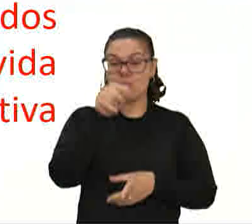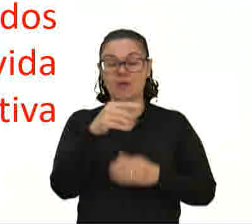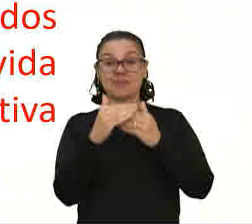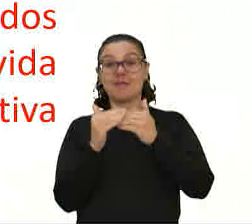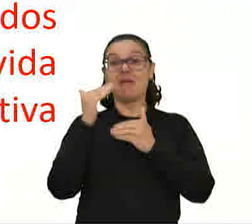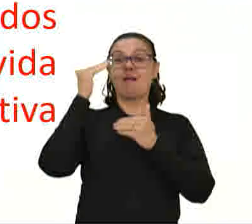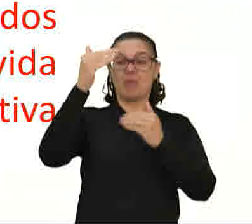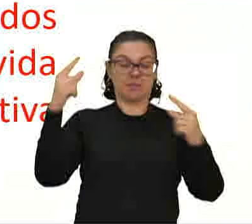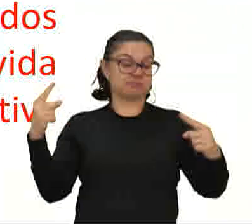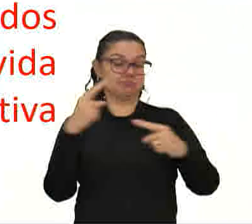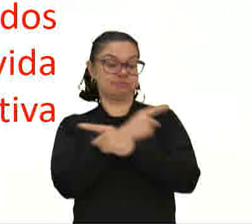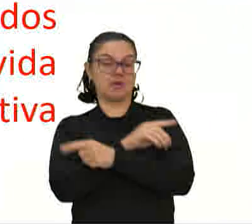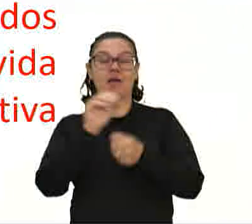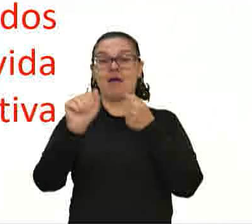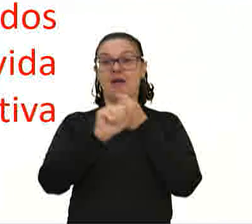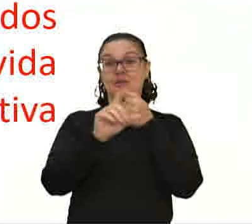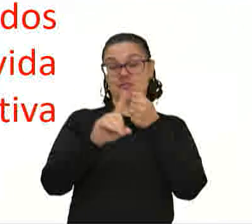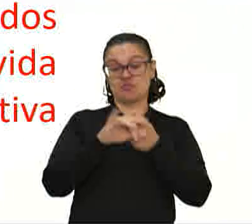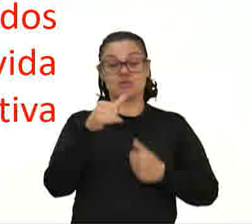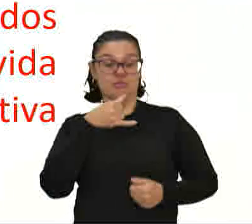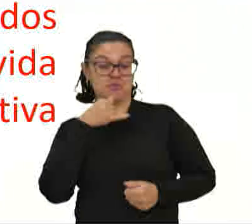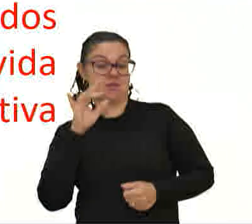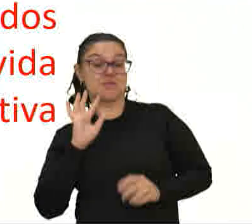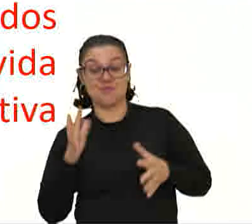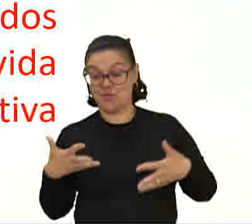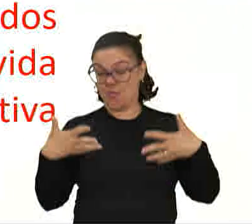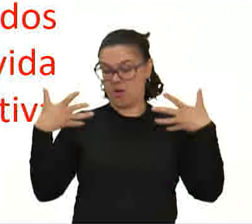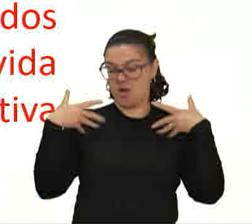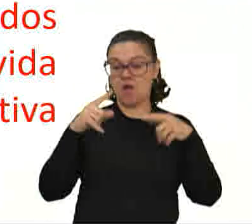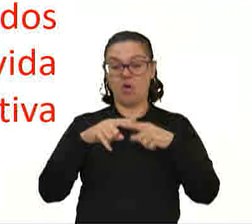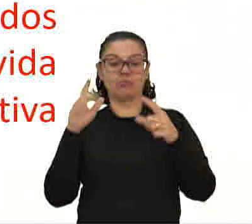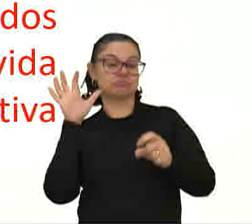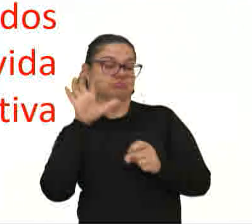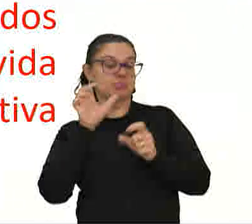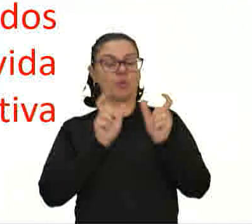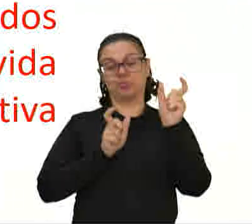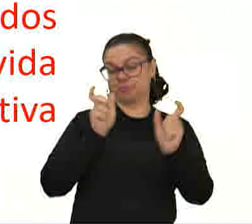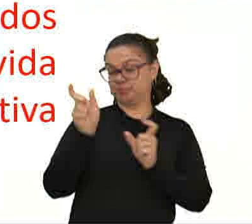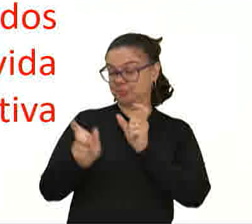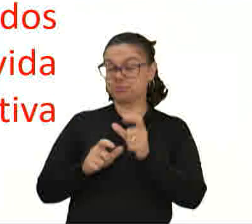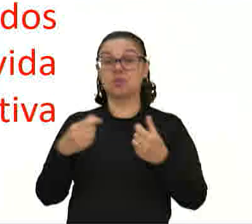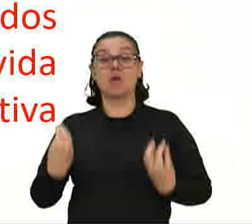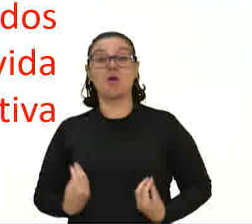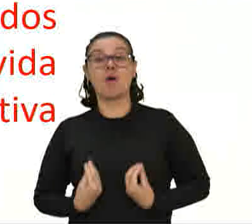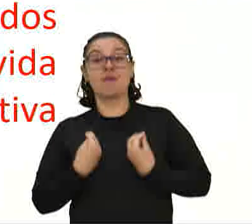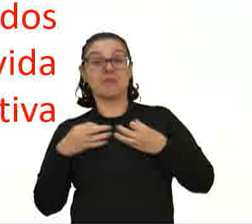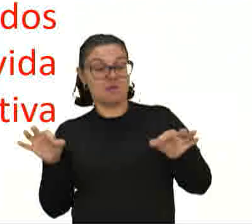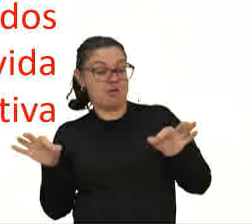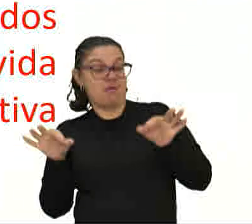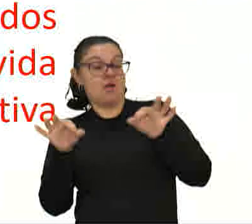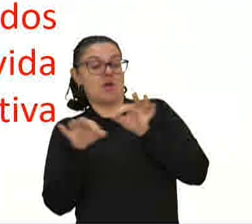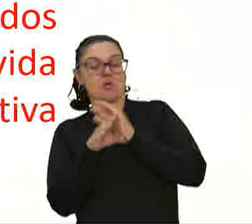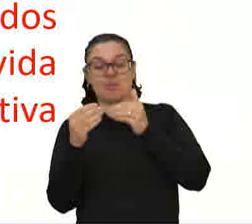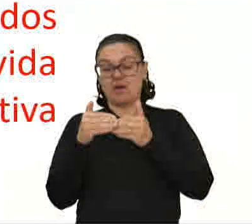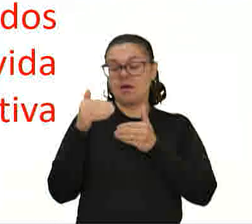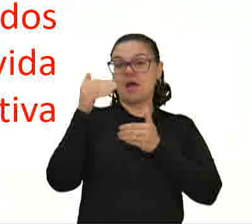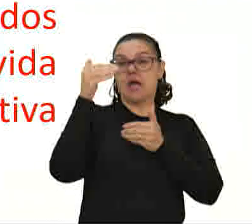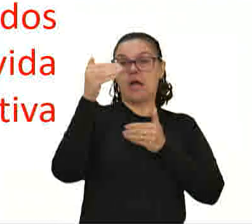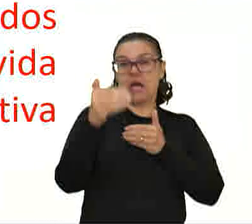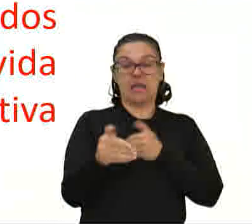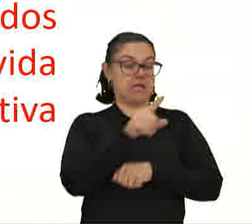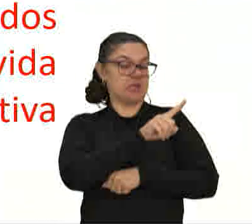além dos adjetivos triste e alegre, ou dos atributos ou das categorias. A vida completa está além da